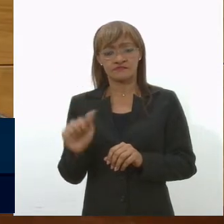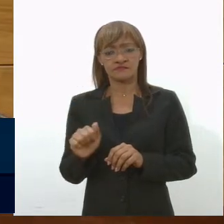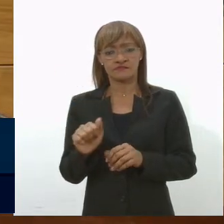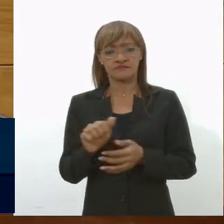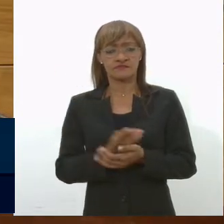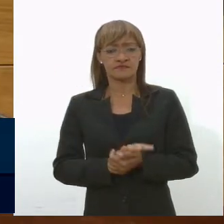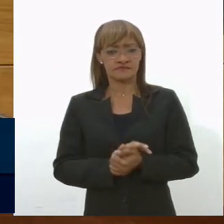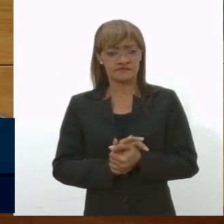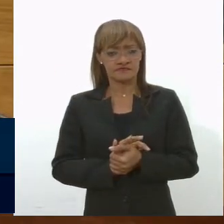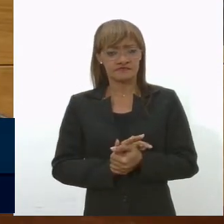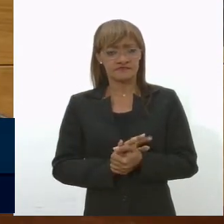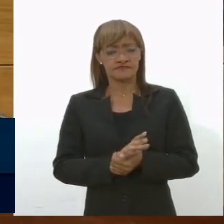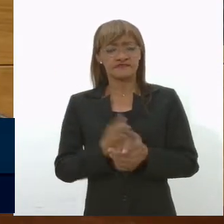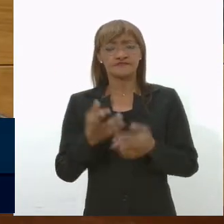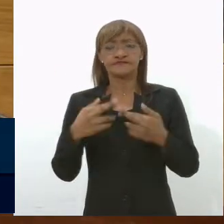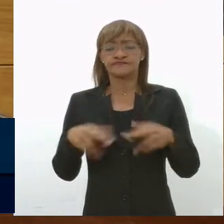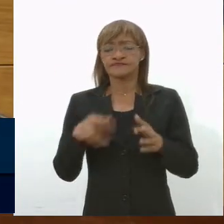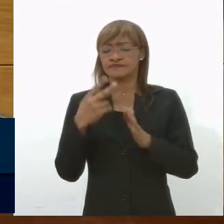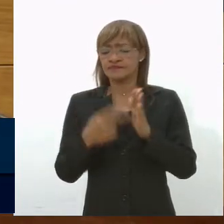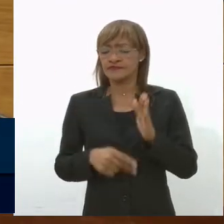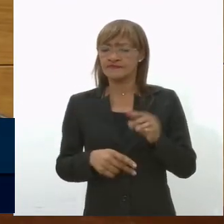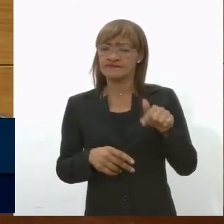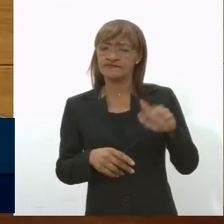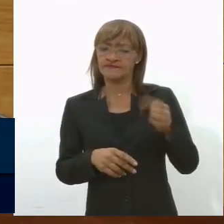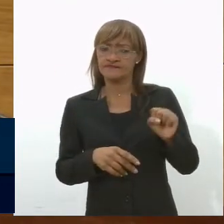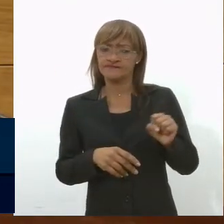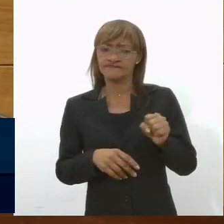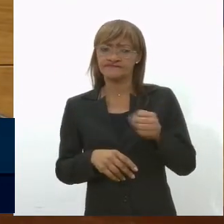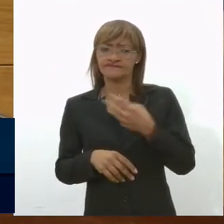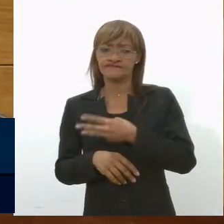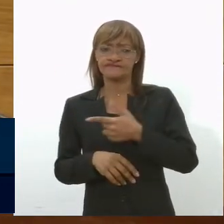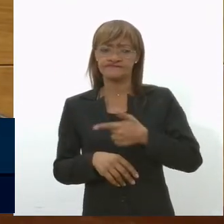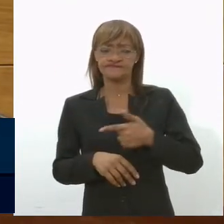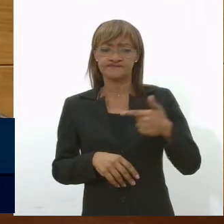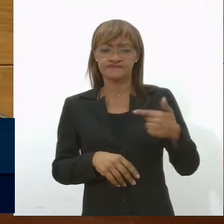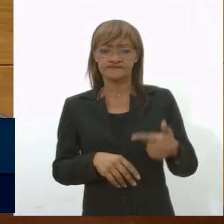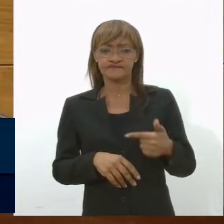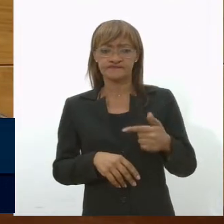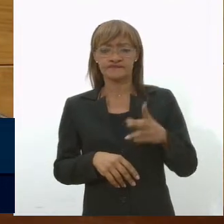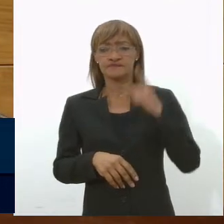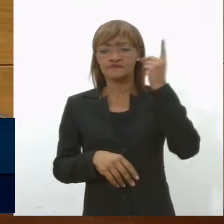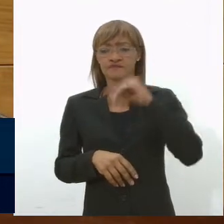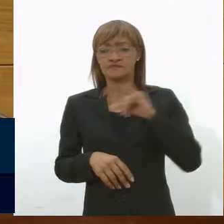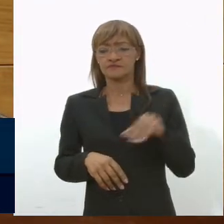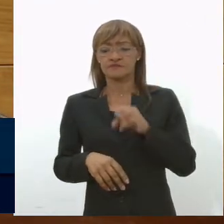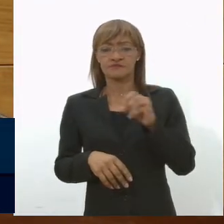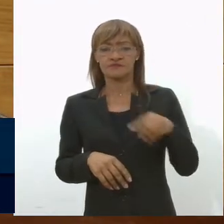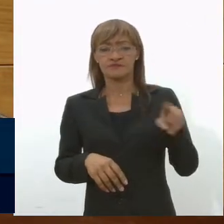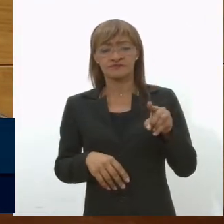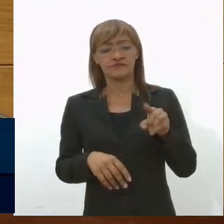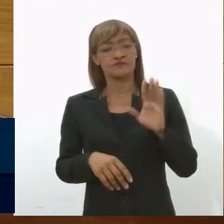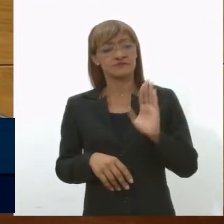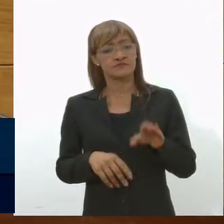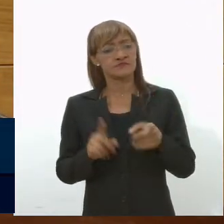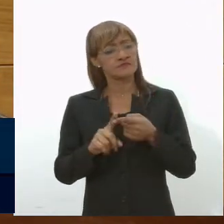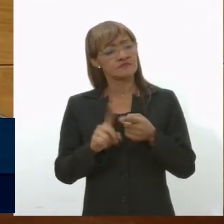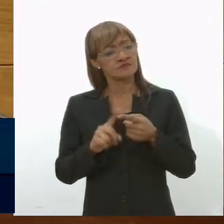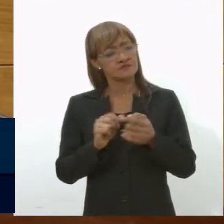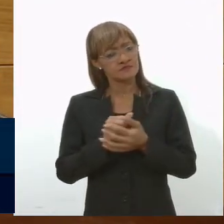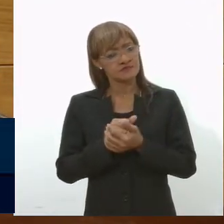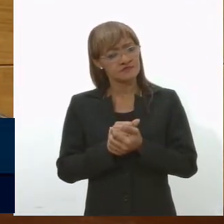Projeto de Lei Ordinária número 78/2022, de autoria do deputado João Marcelo, altera o dispositivo da